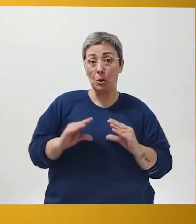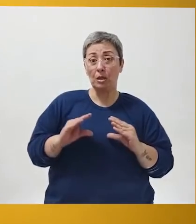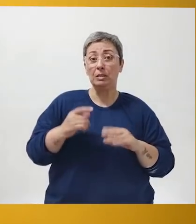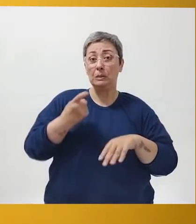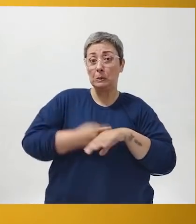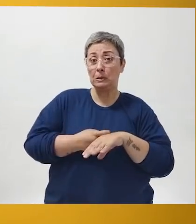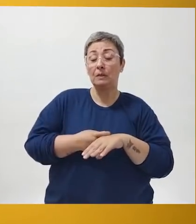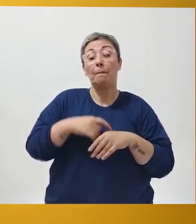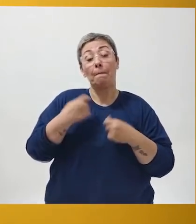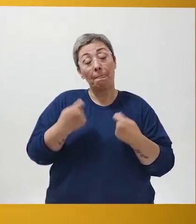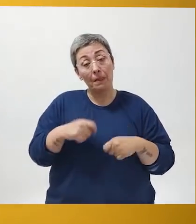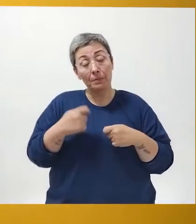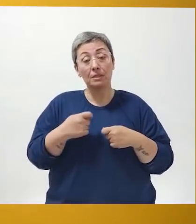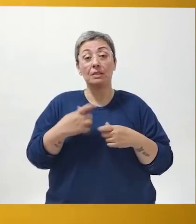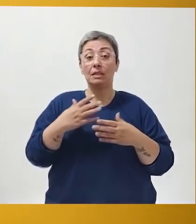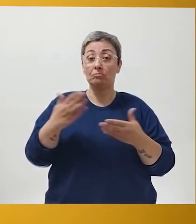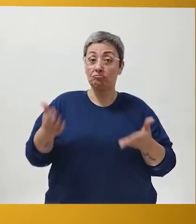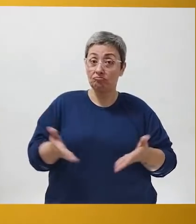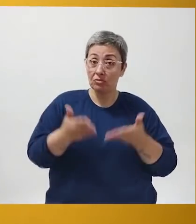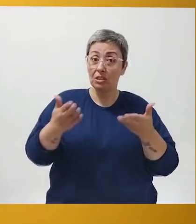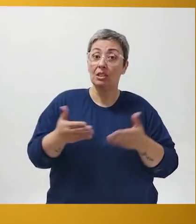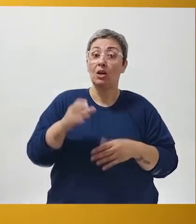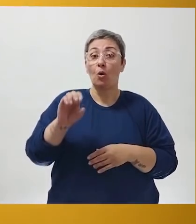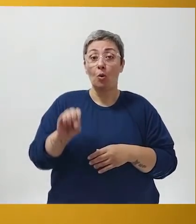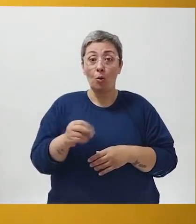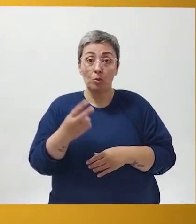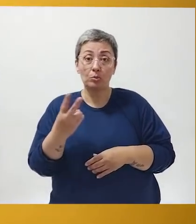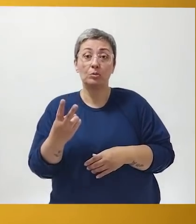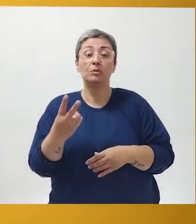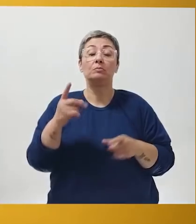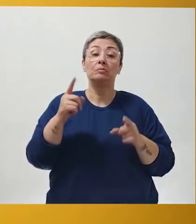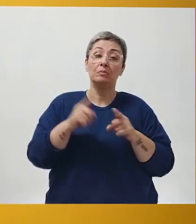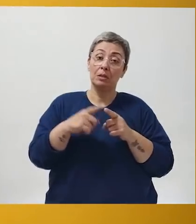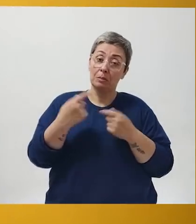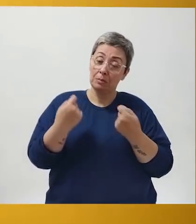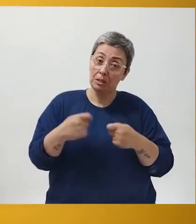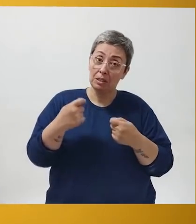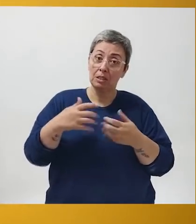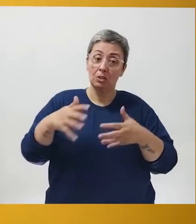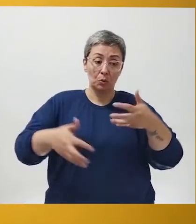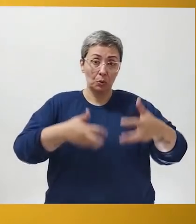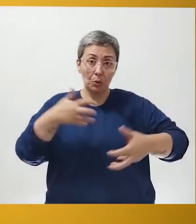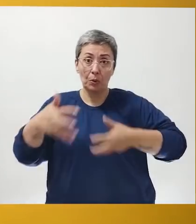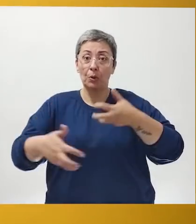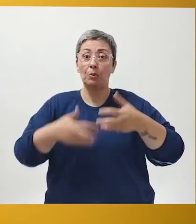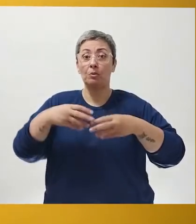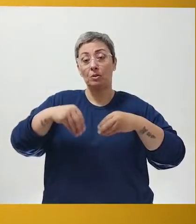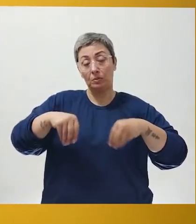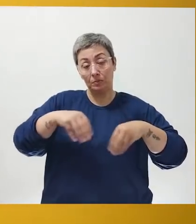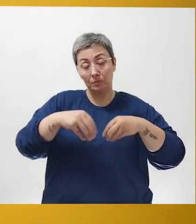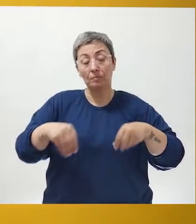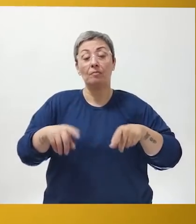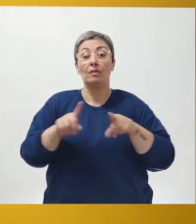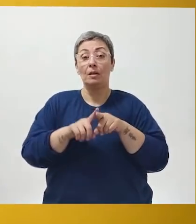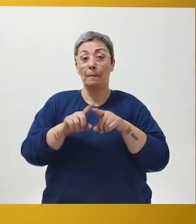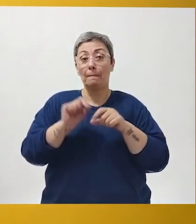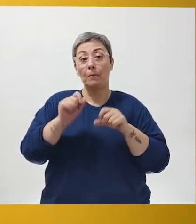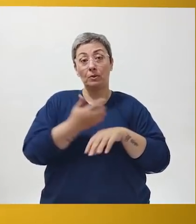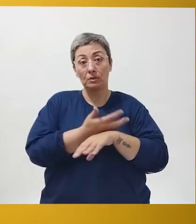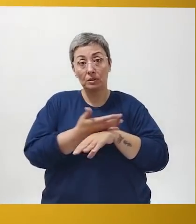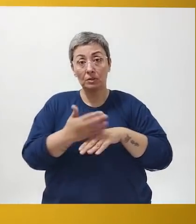Aliás, todos nós, né, nos alimentamos na nossa casa e as plantas também muitas vezes se alimentam através da